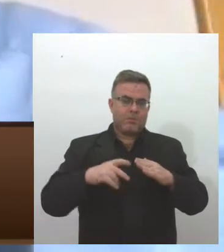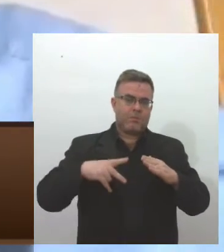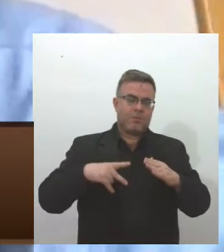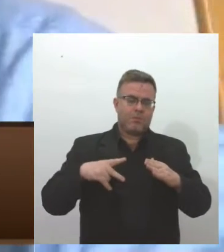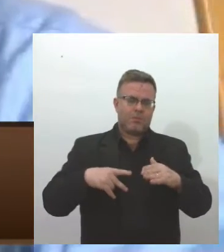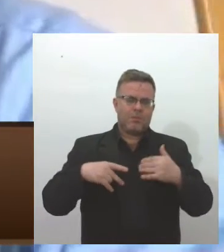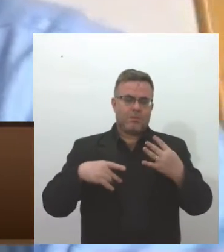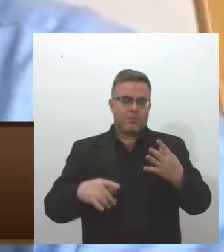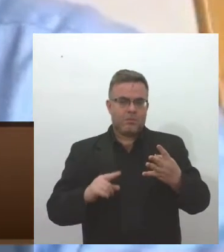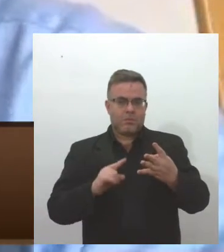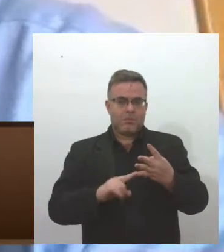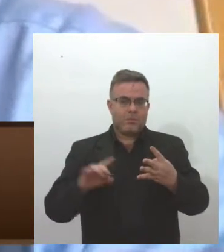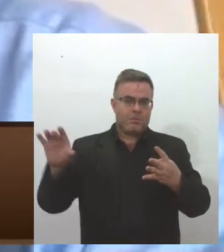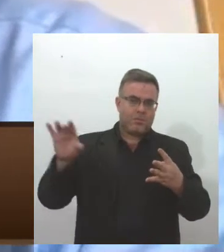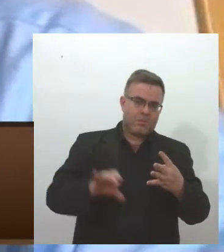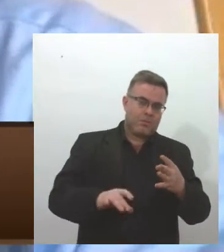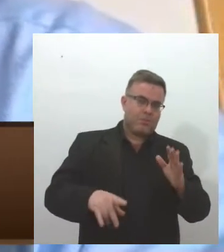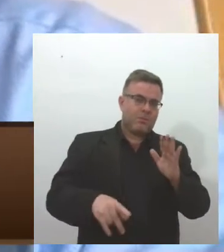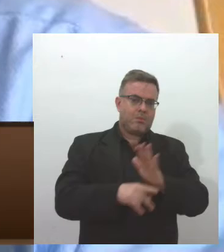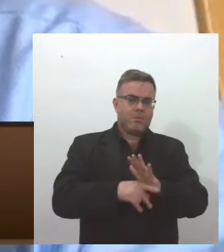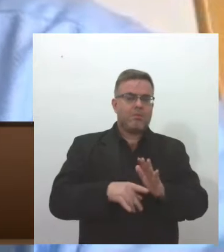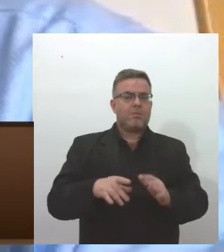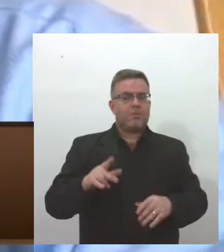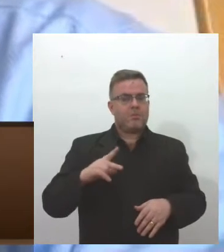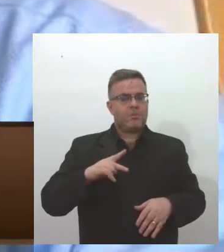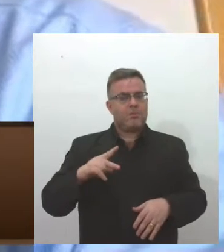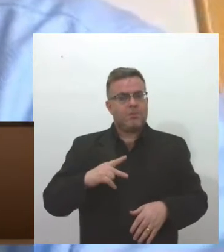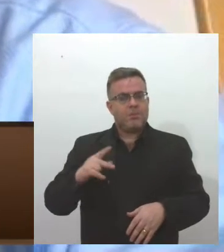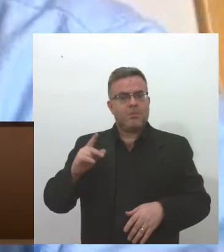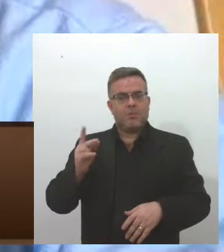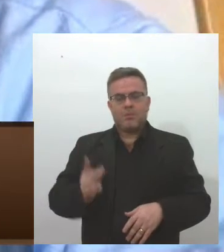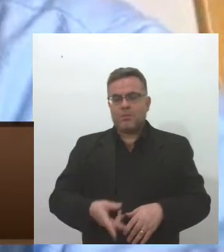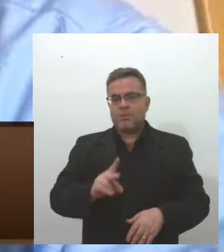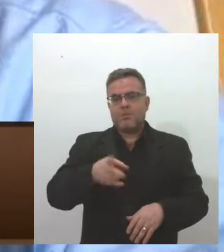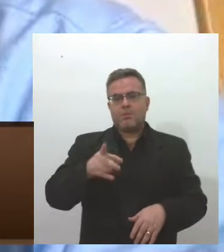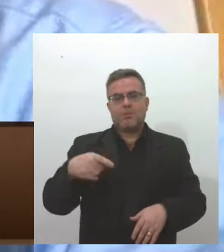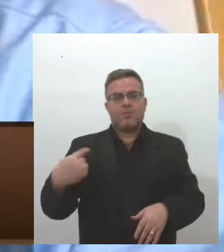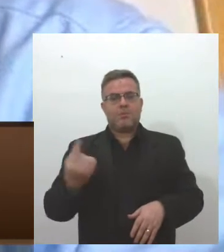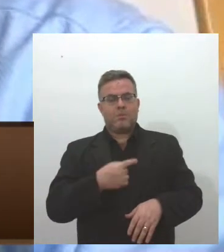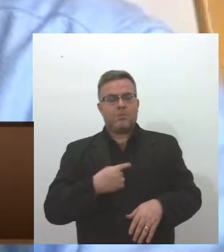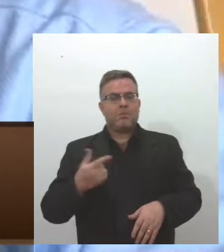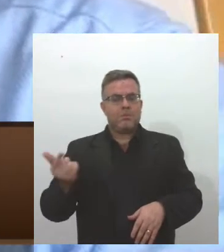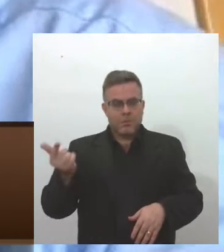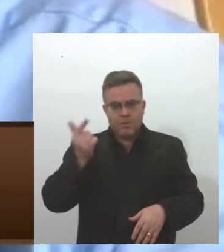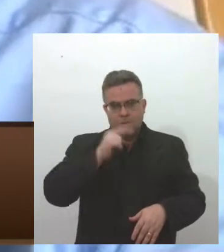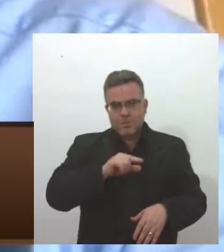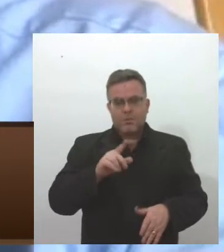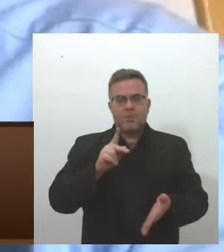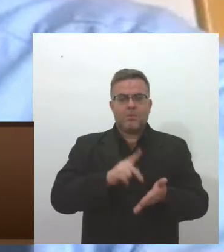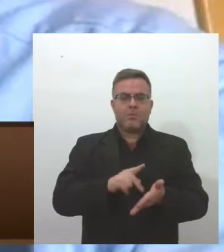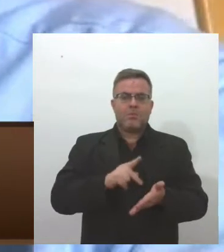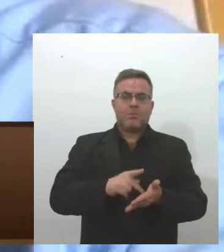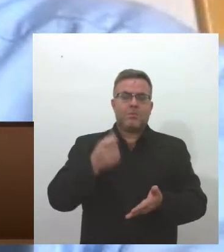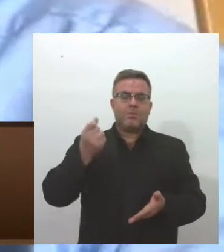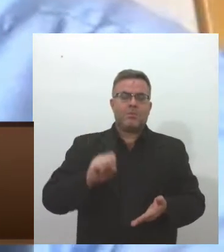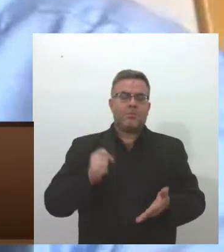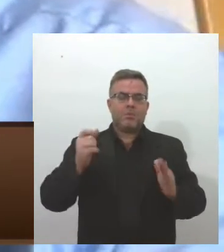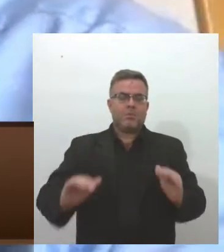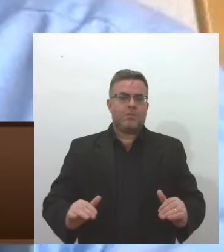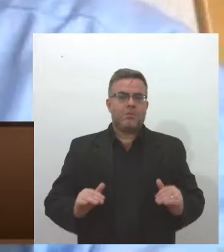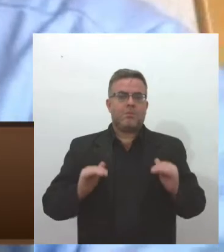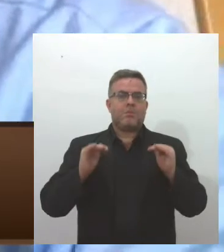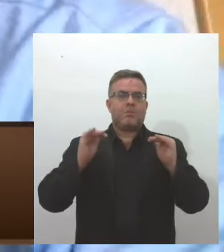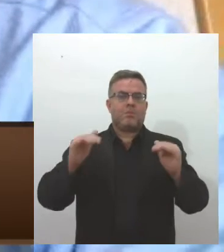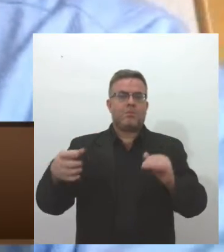os investimentos privados que são feitos também de forma constante, nós conseguiremos colocar Sergipe num